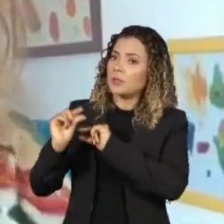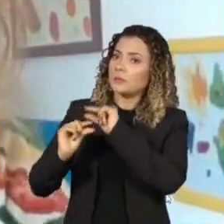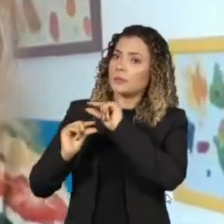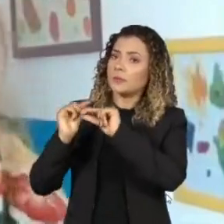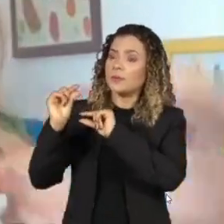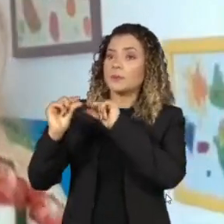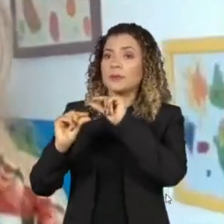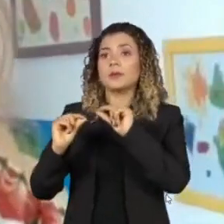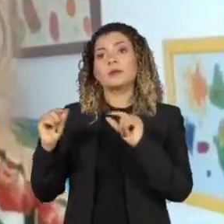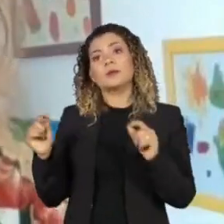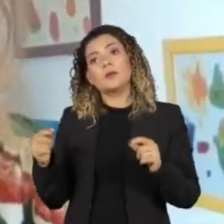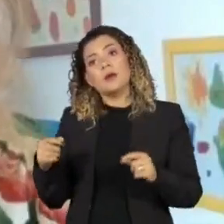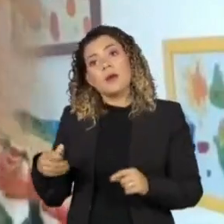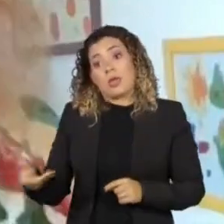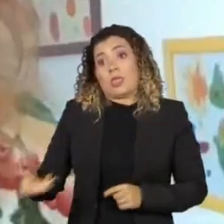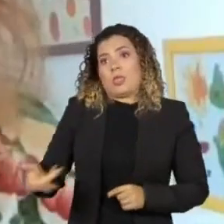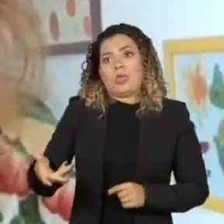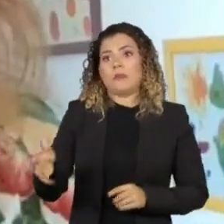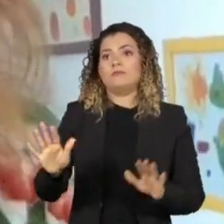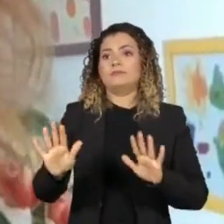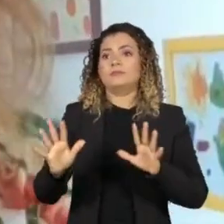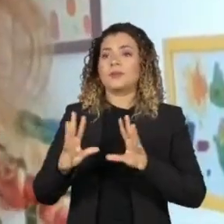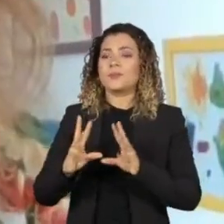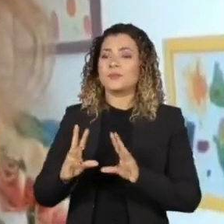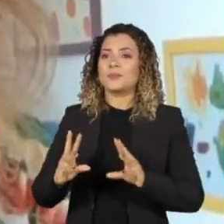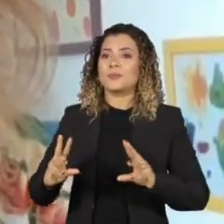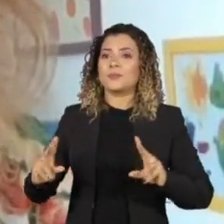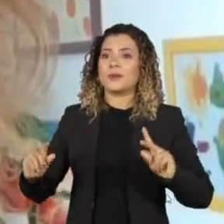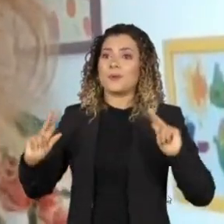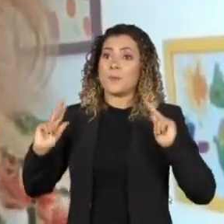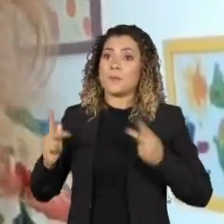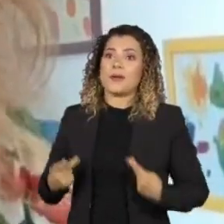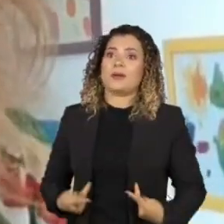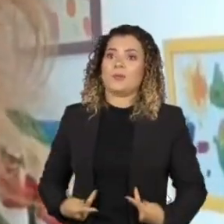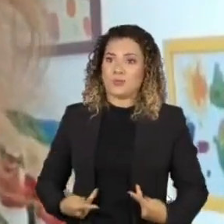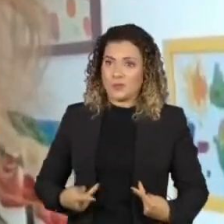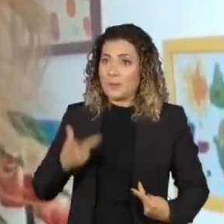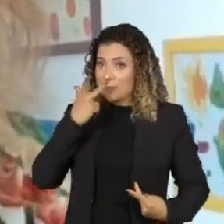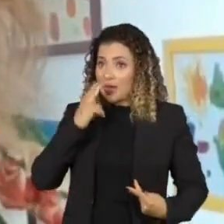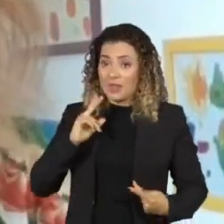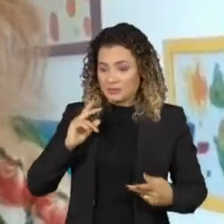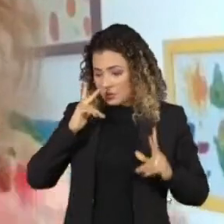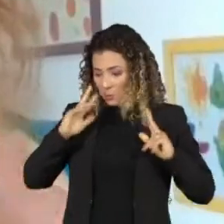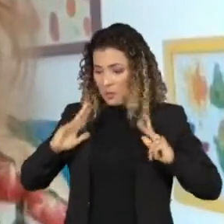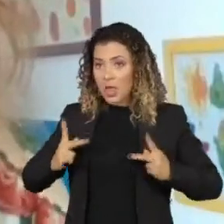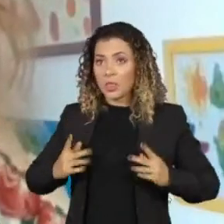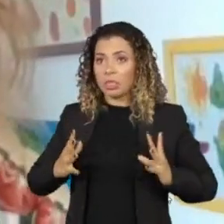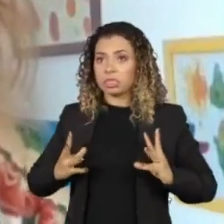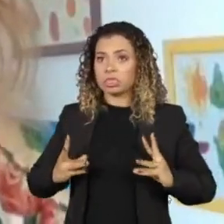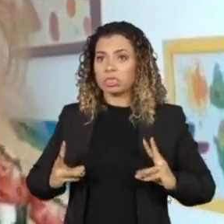vai, com essa aceleração, se desumanizando, né? E o desacelerar, então, é